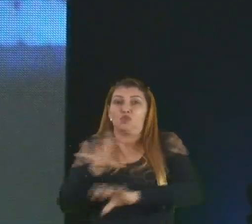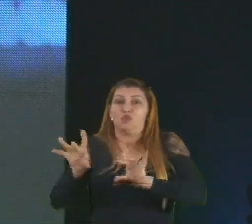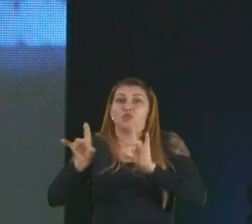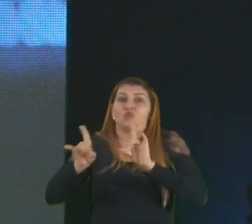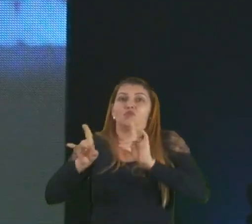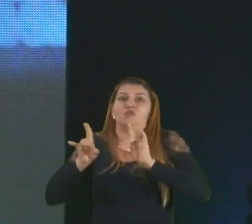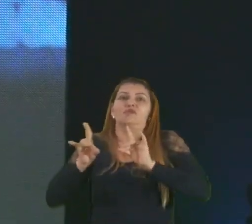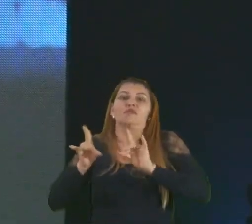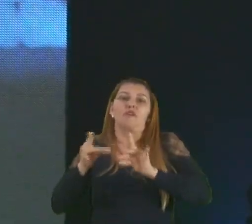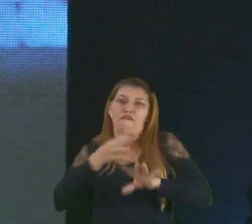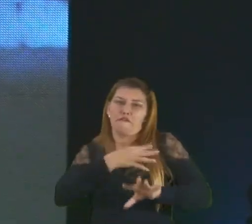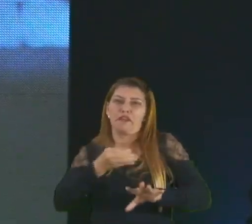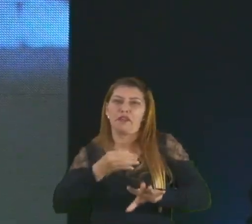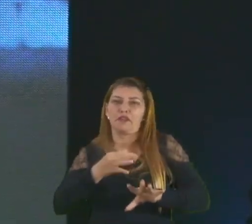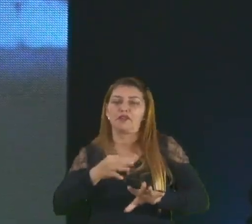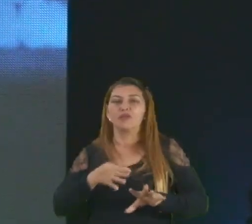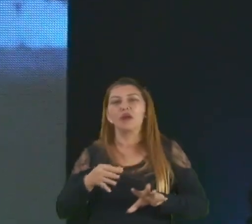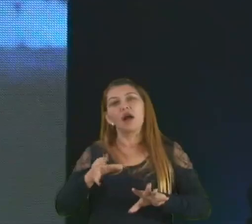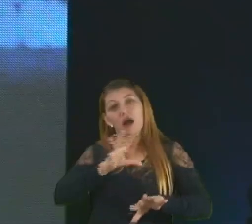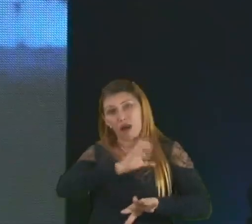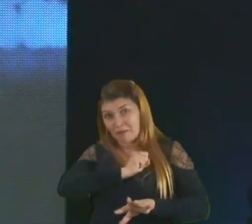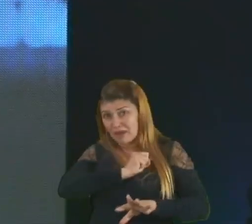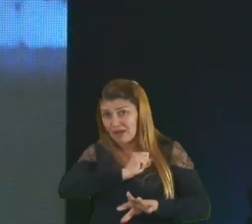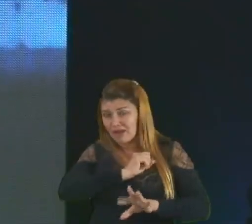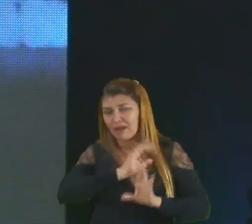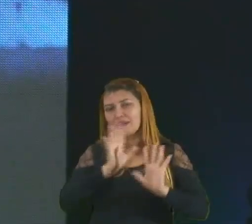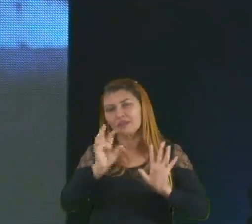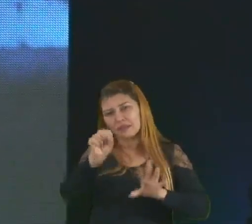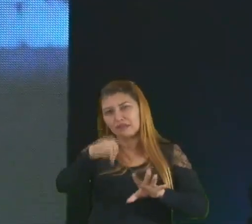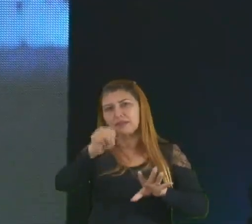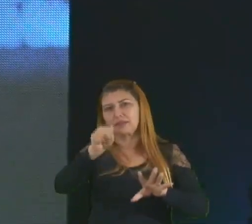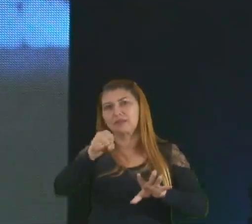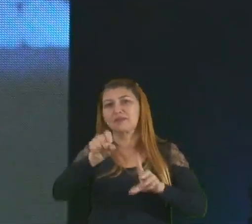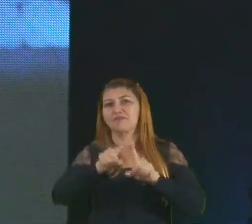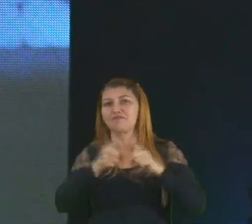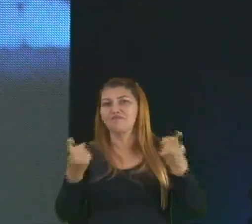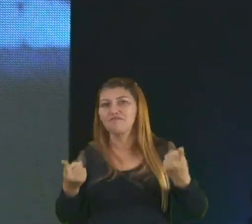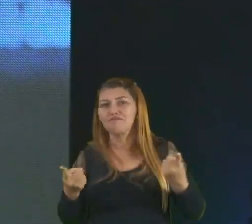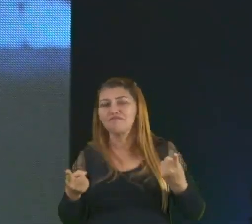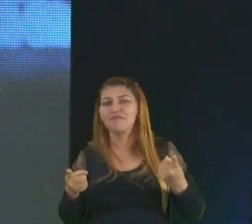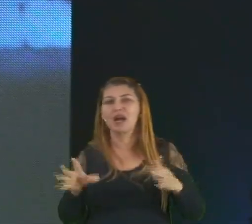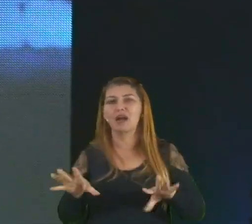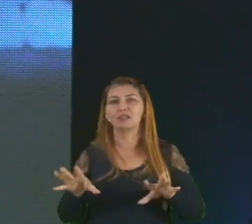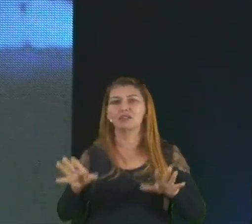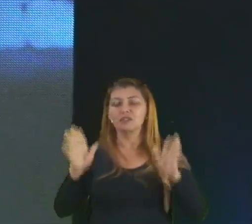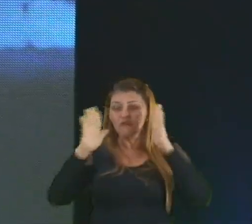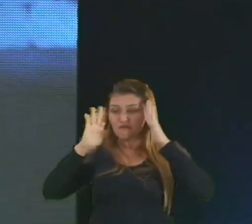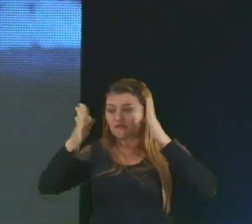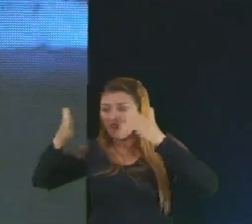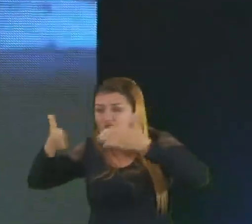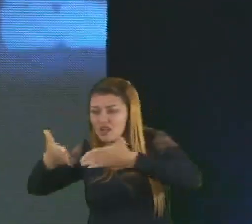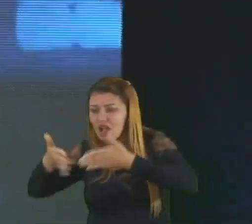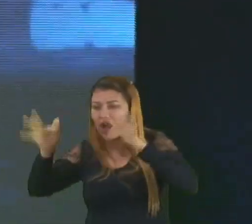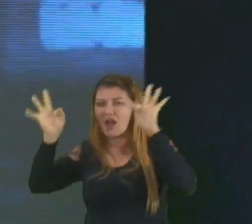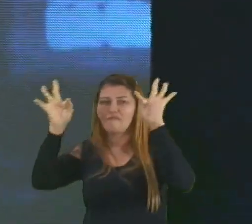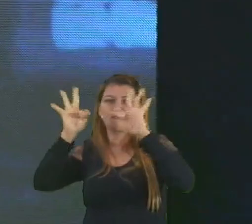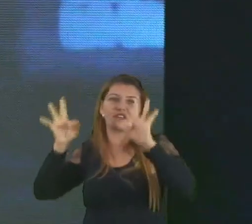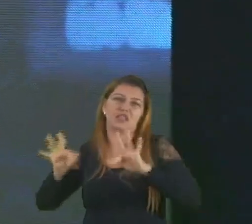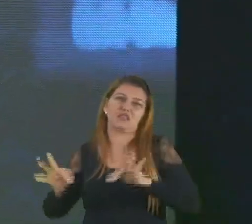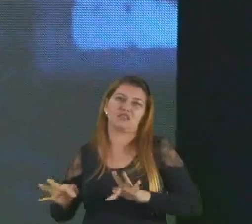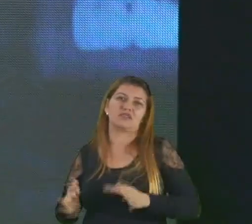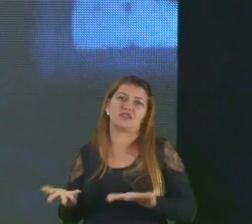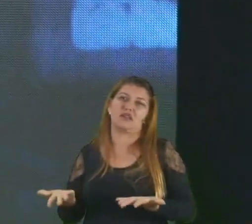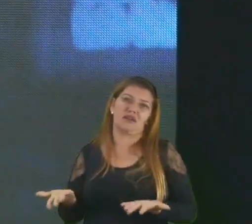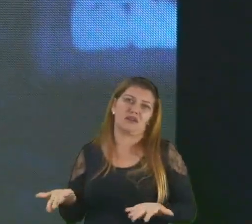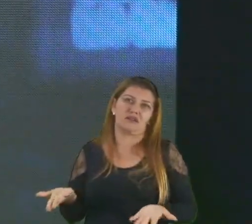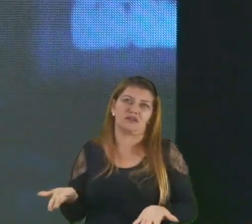amar, mas nunca podemos condicionar a nossa felicidade só a filhos. Eu conheço cônjuges